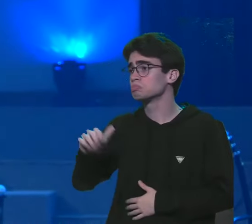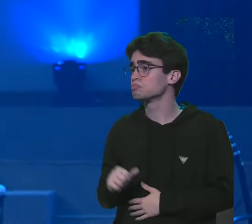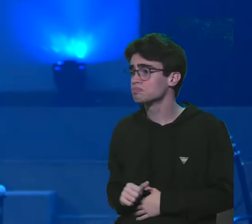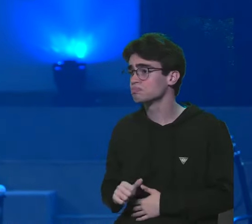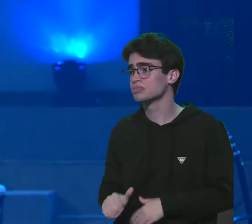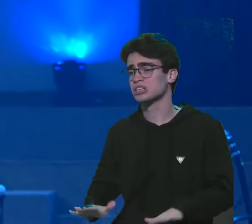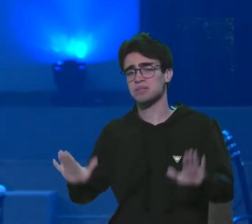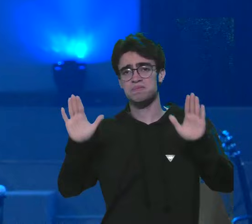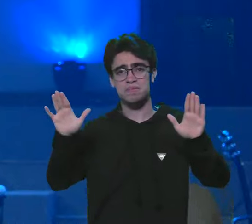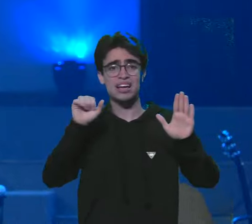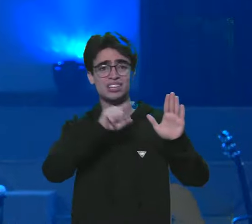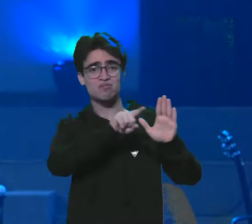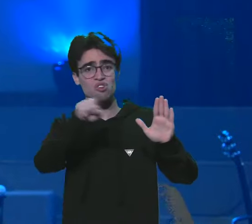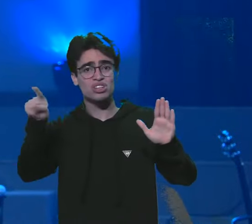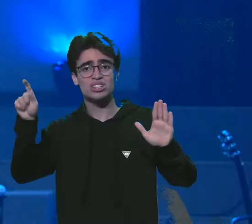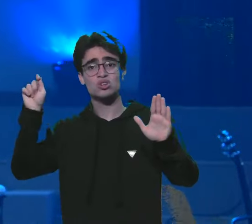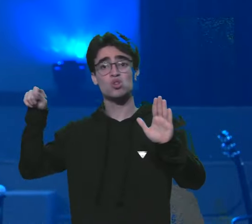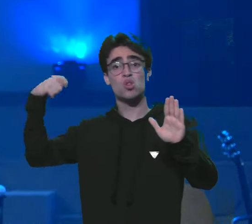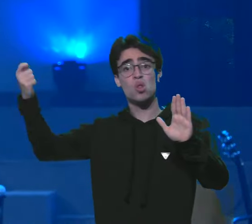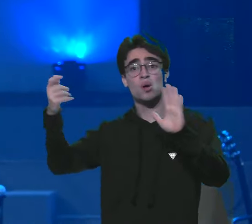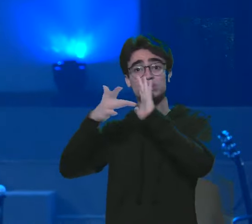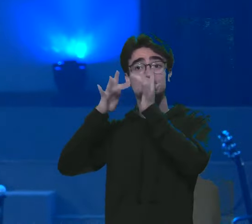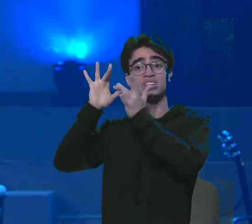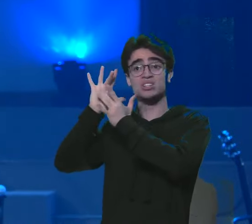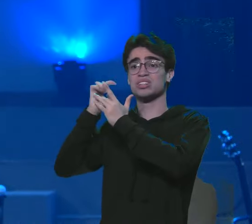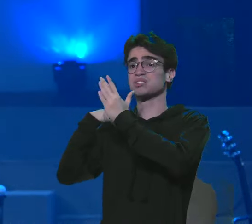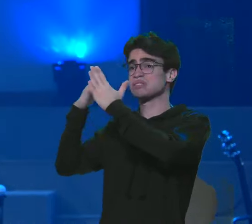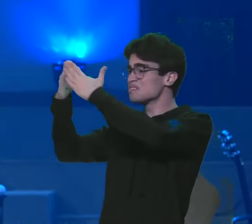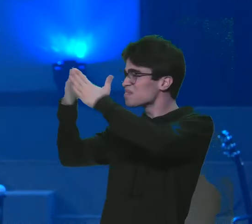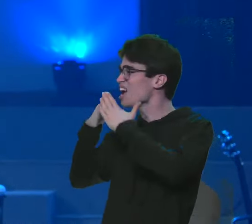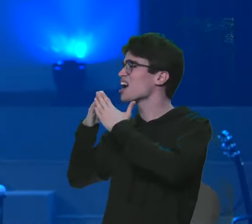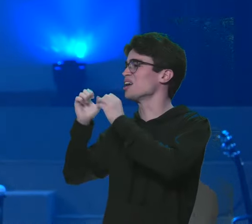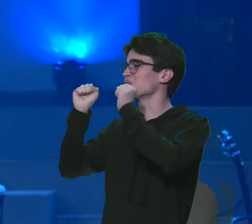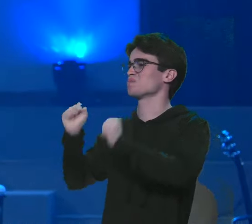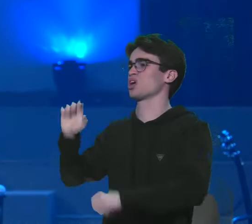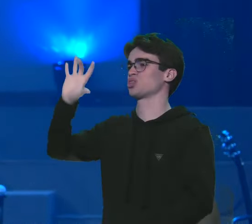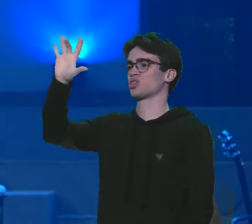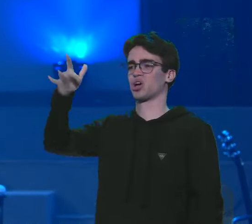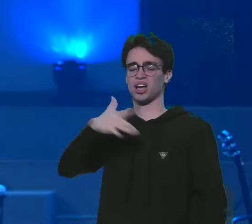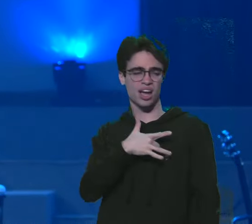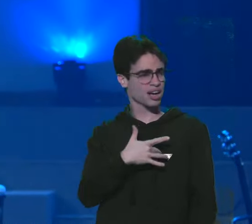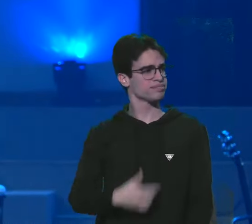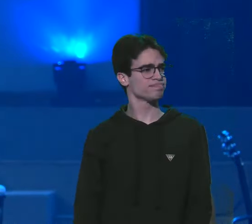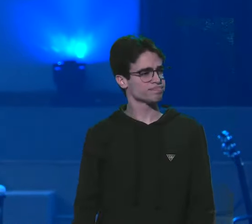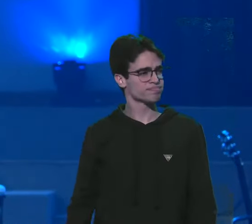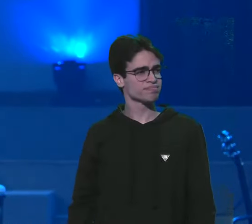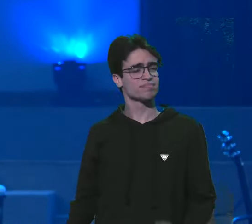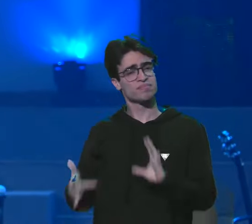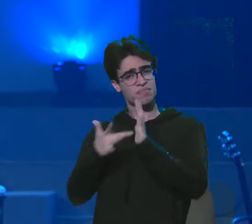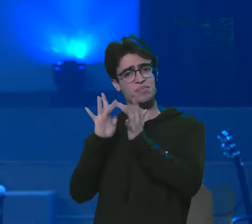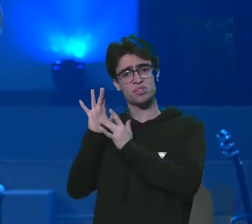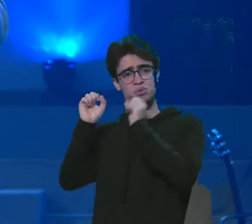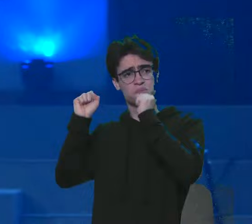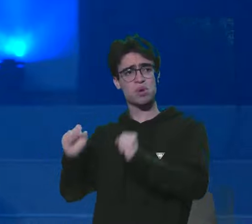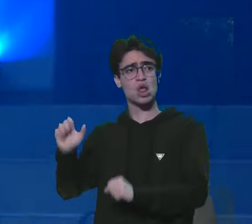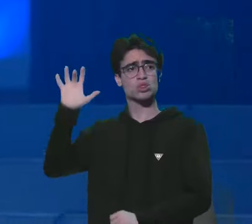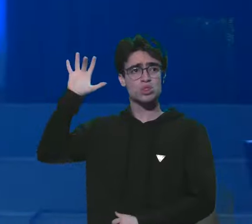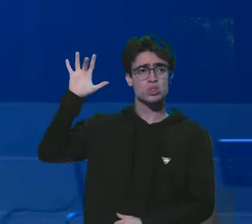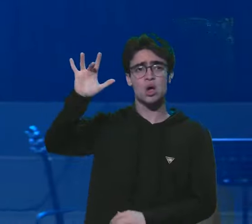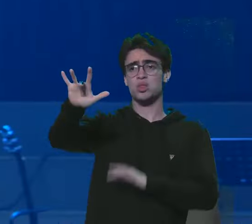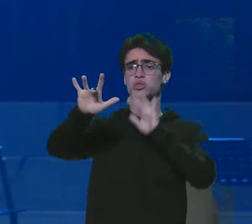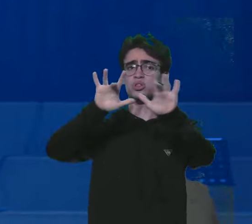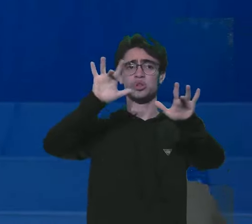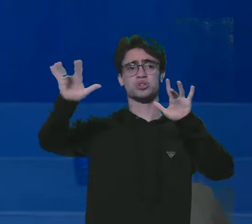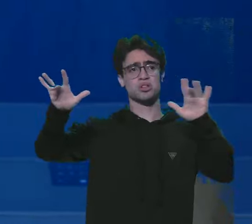você clamar o nome de Jesus, Ele pode te visitar. Ele pode visitar a tua vida. Ele visita você